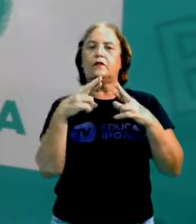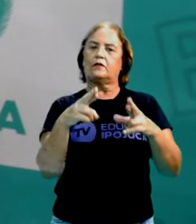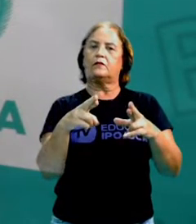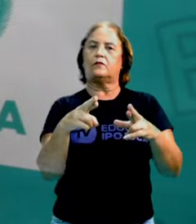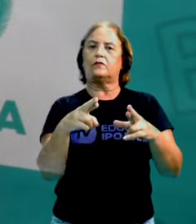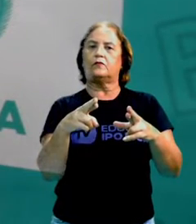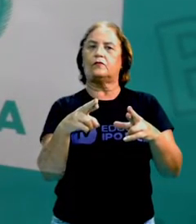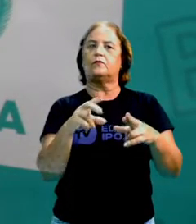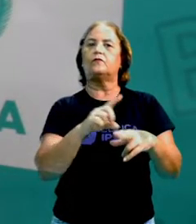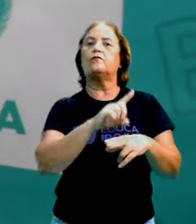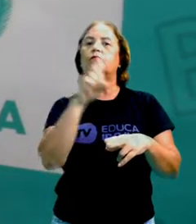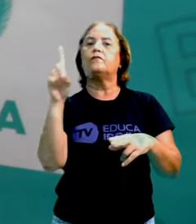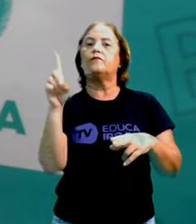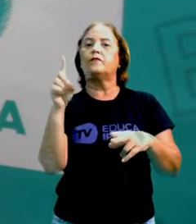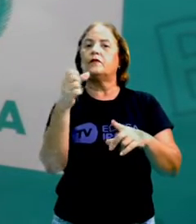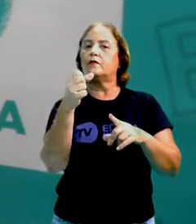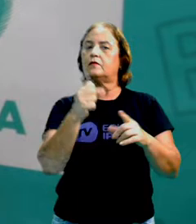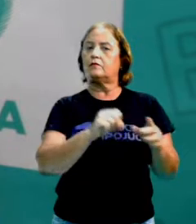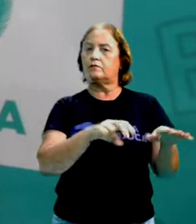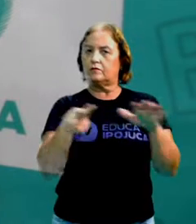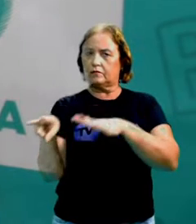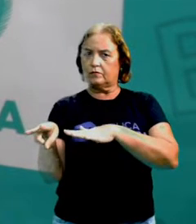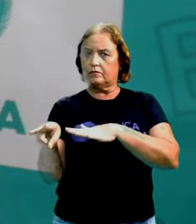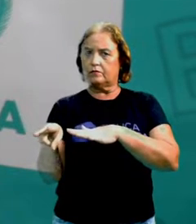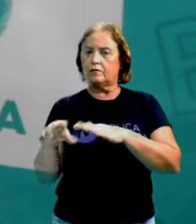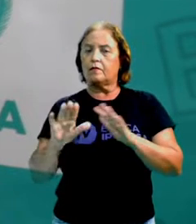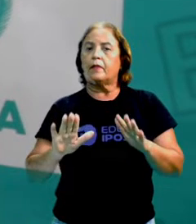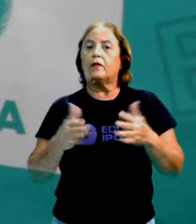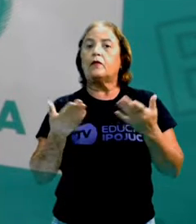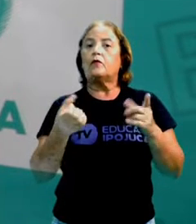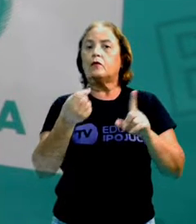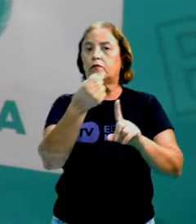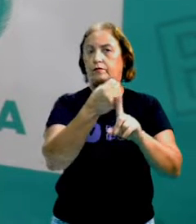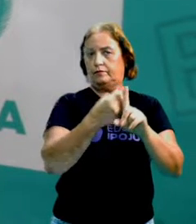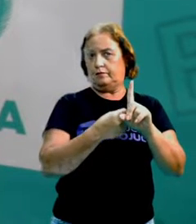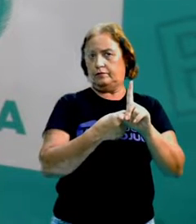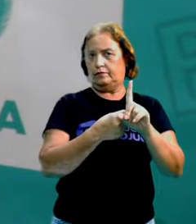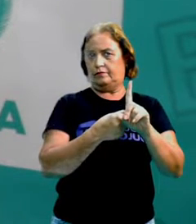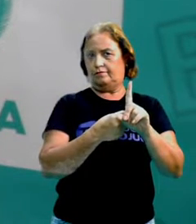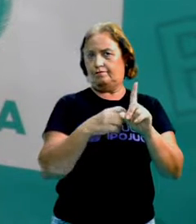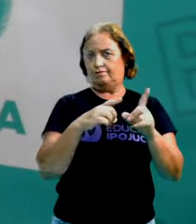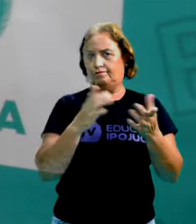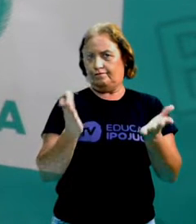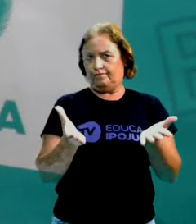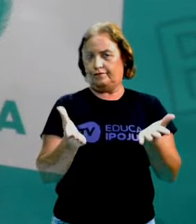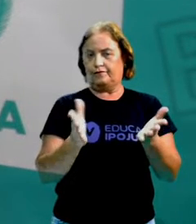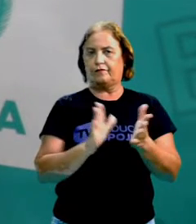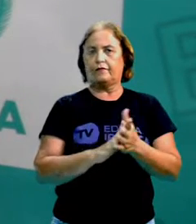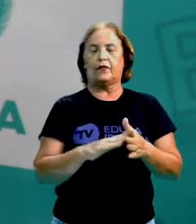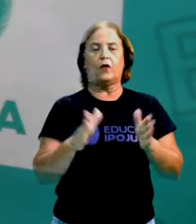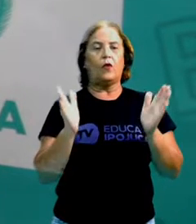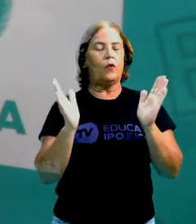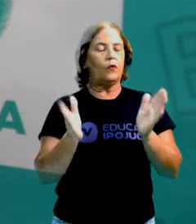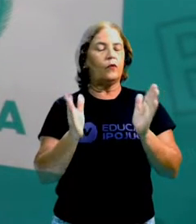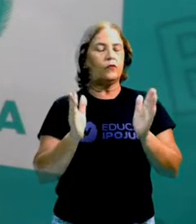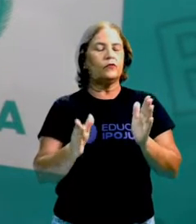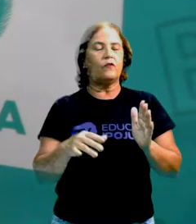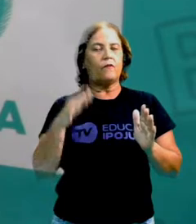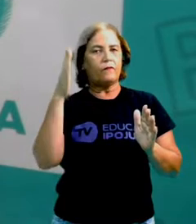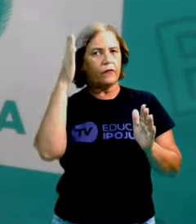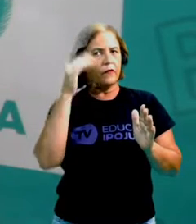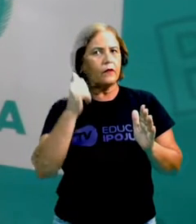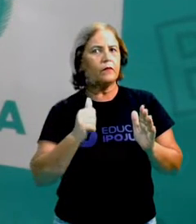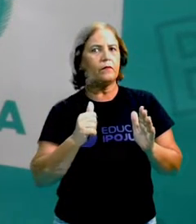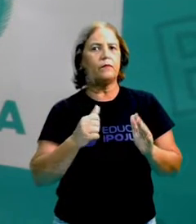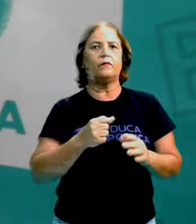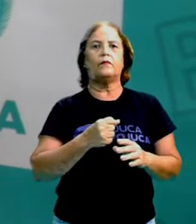semana é hoje Qual é o mês que nós estamos é bom hoje nós vamos identificar